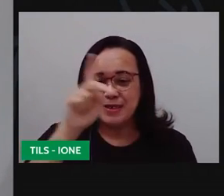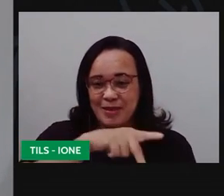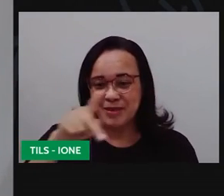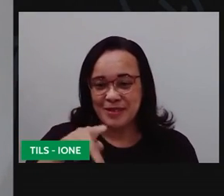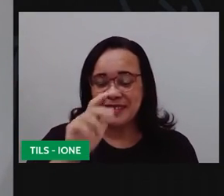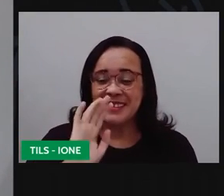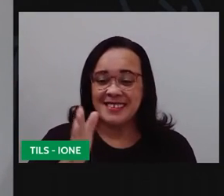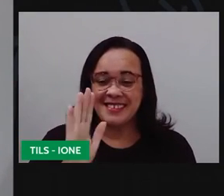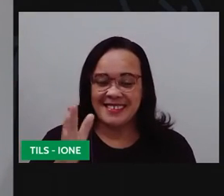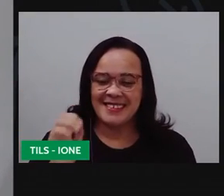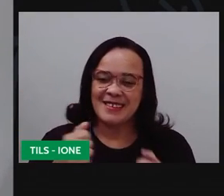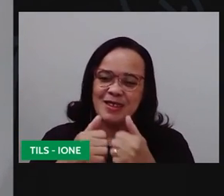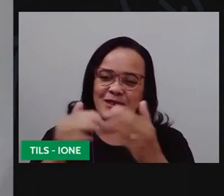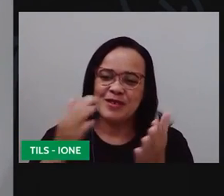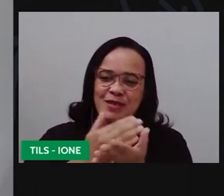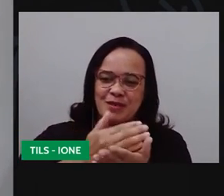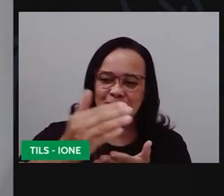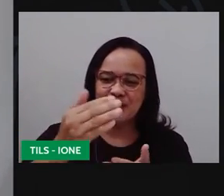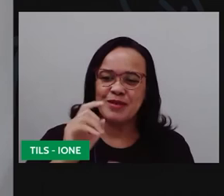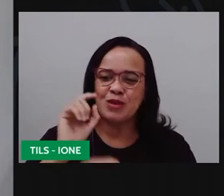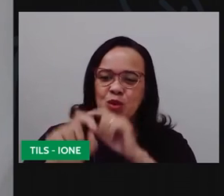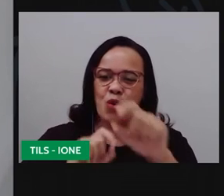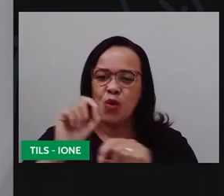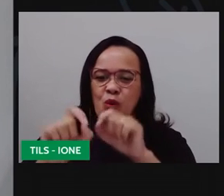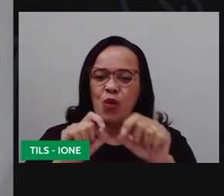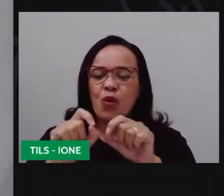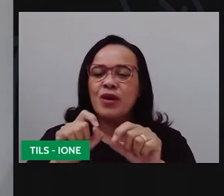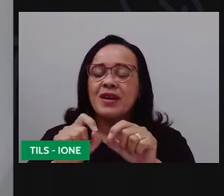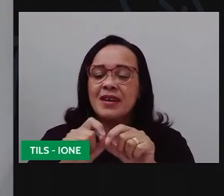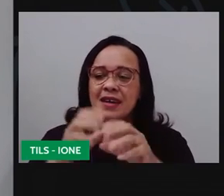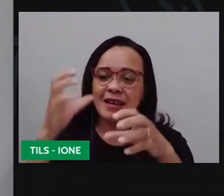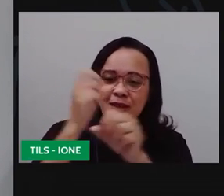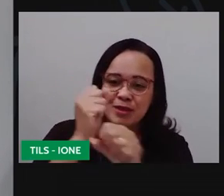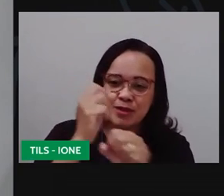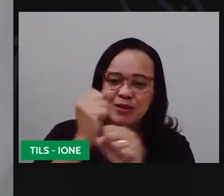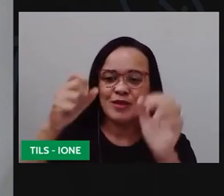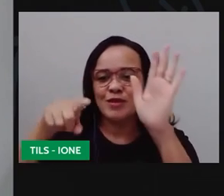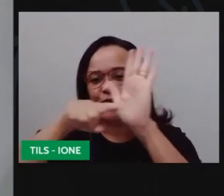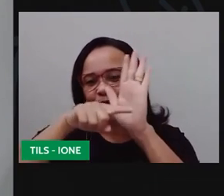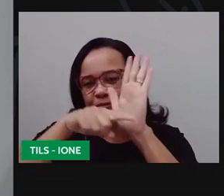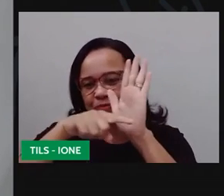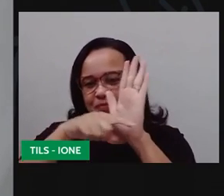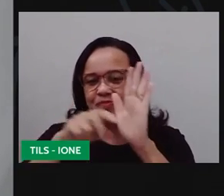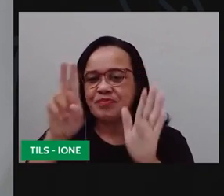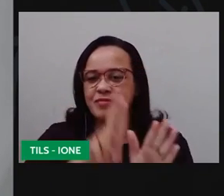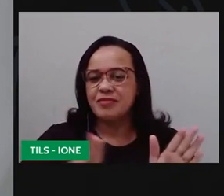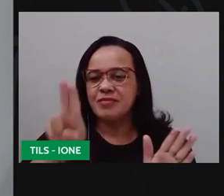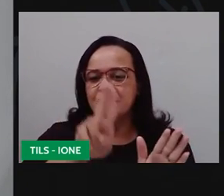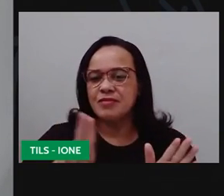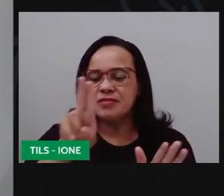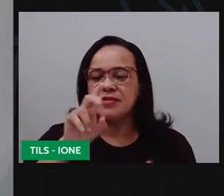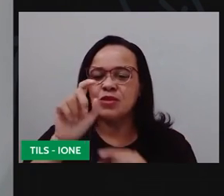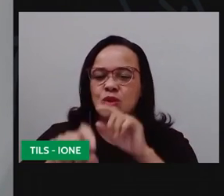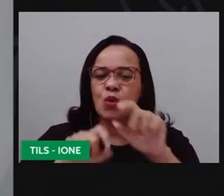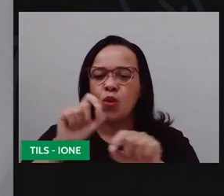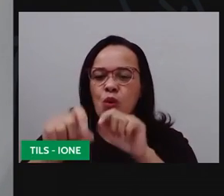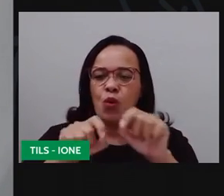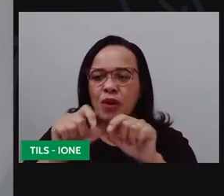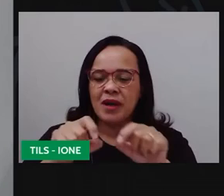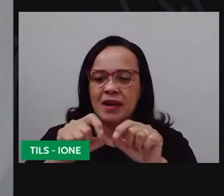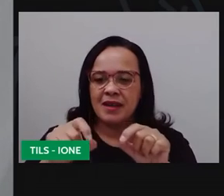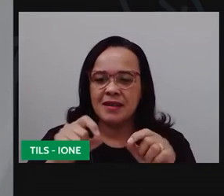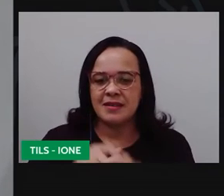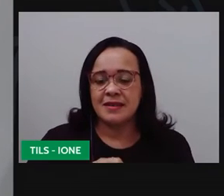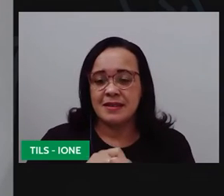e vamos começar a resolver aquelas continhas né utilizando o que é composição